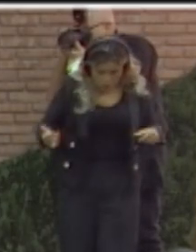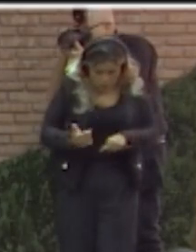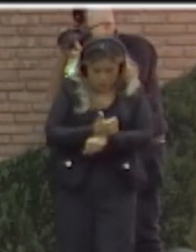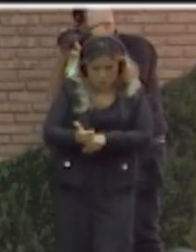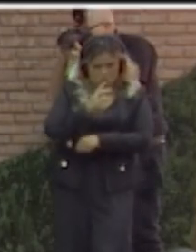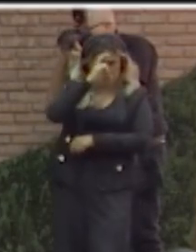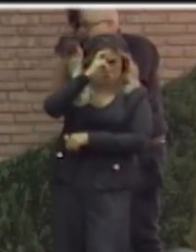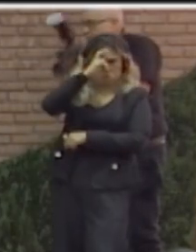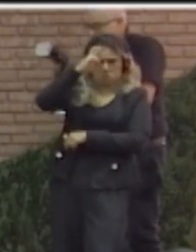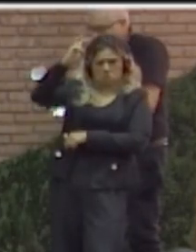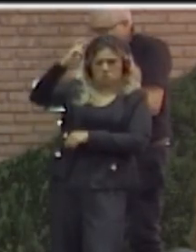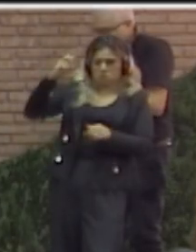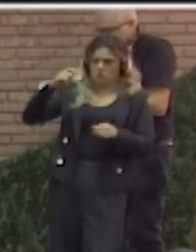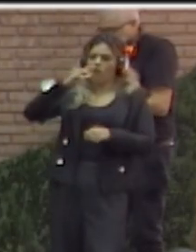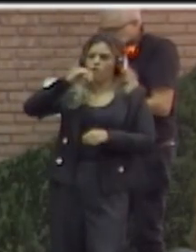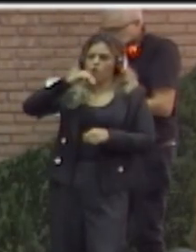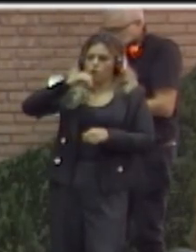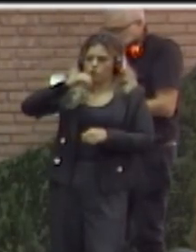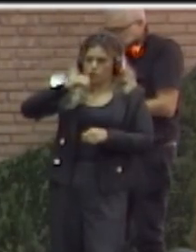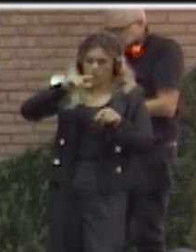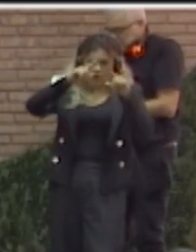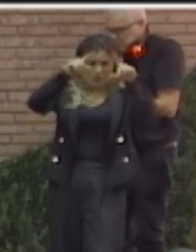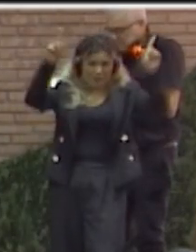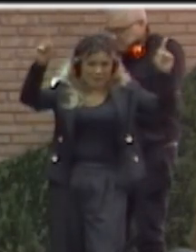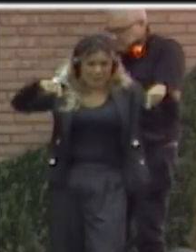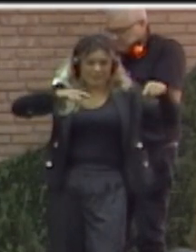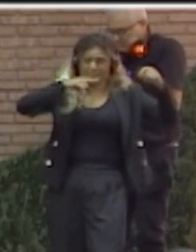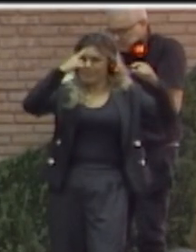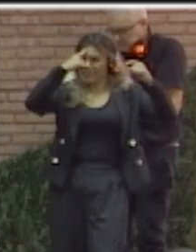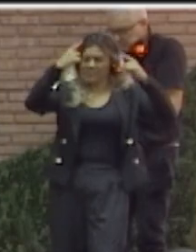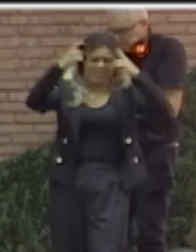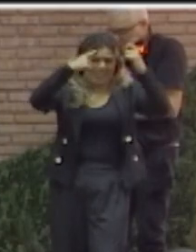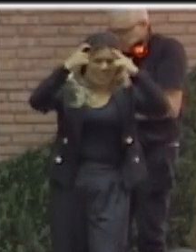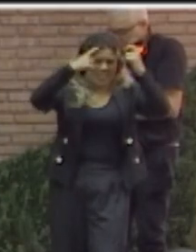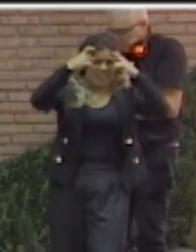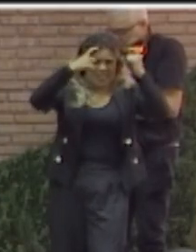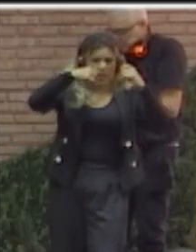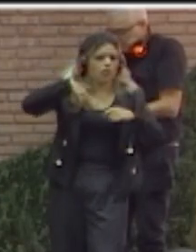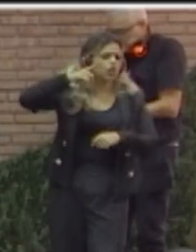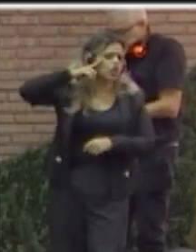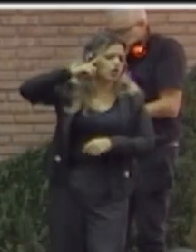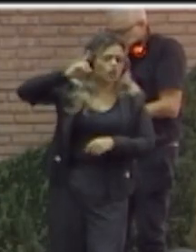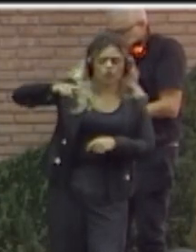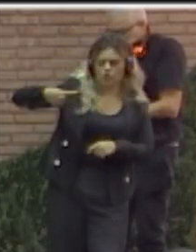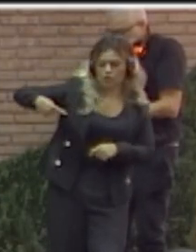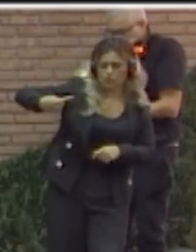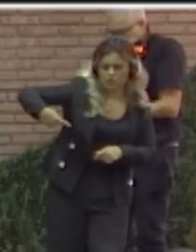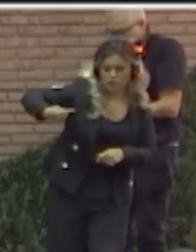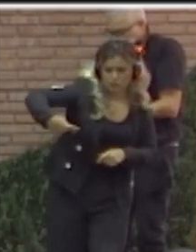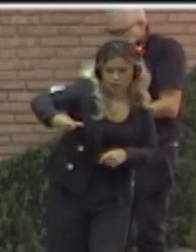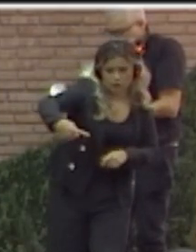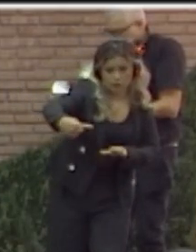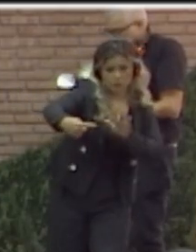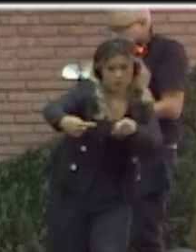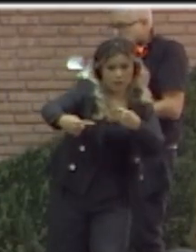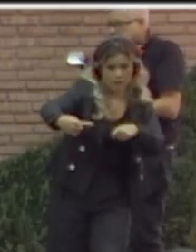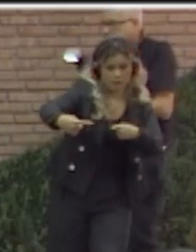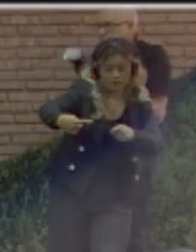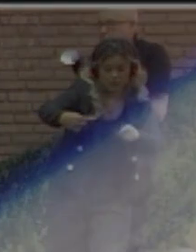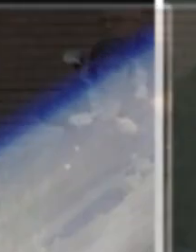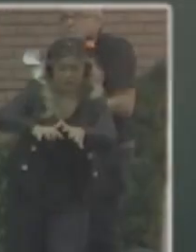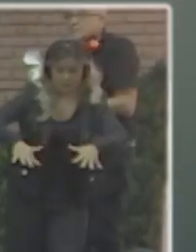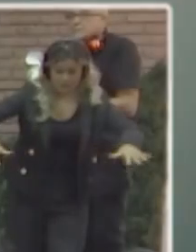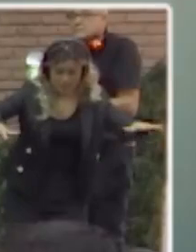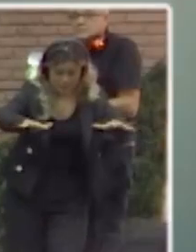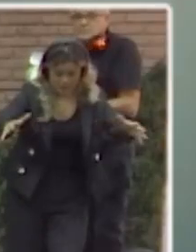empregados, você tem ideias surgindo todos os dias. Mas a gente precisa que essas ideias elas